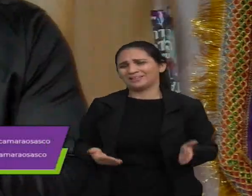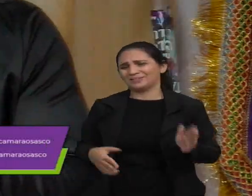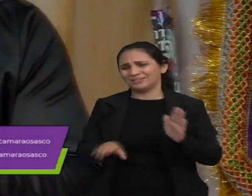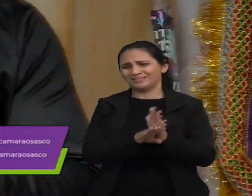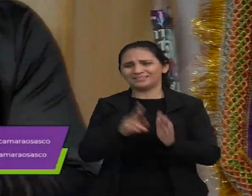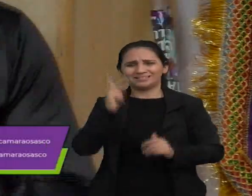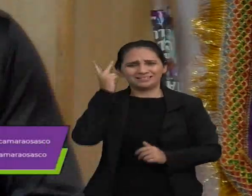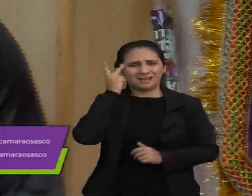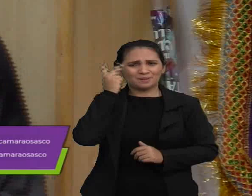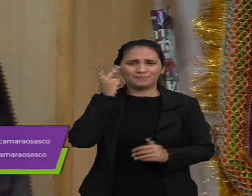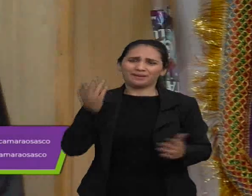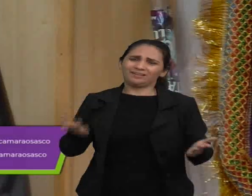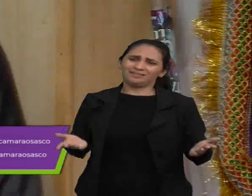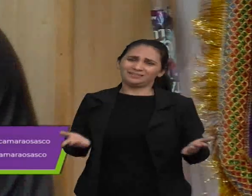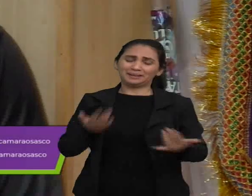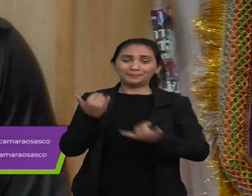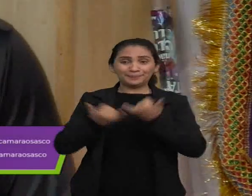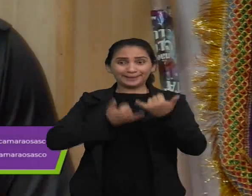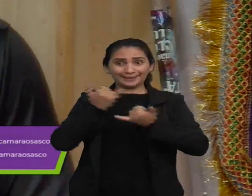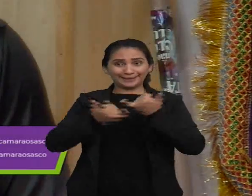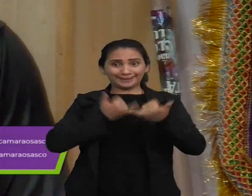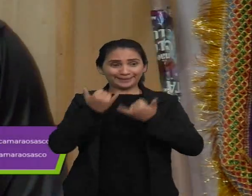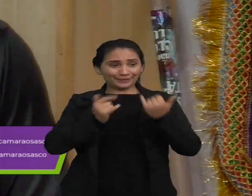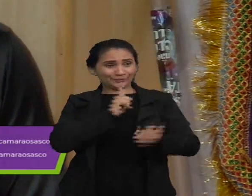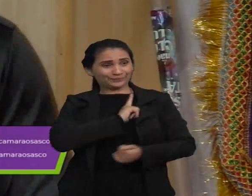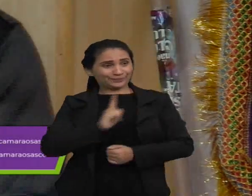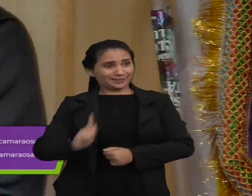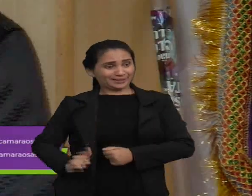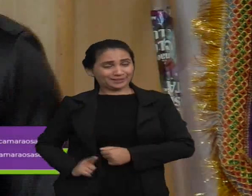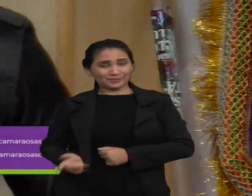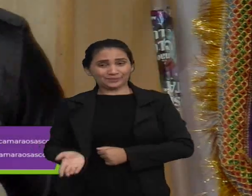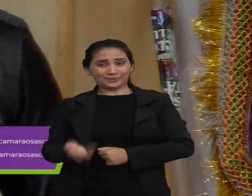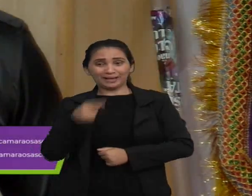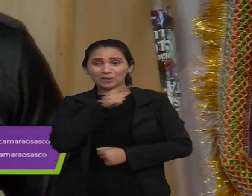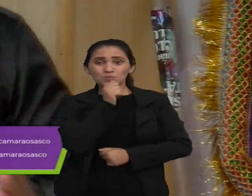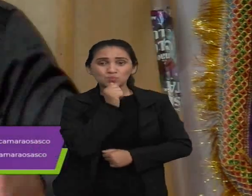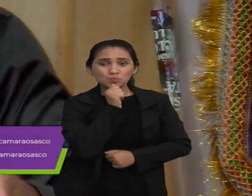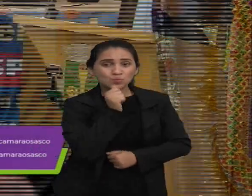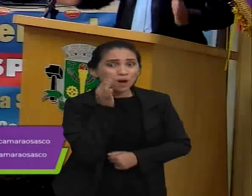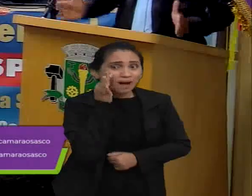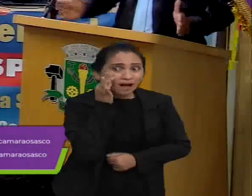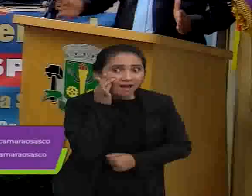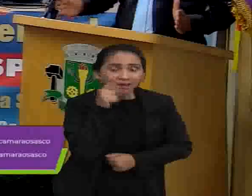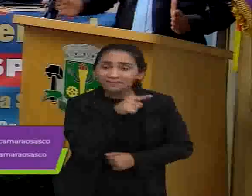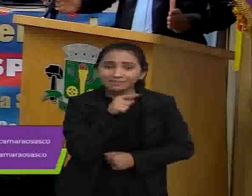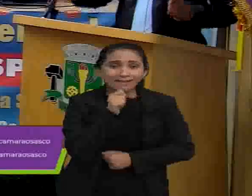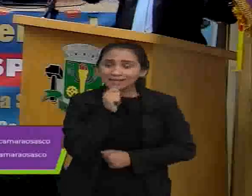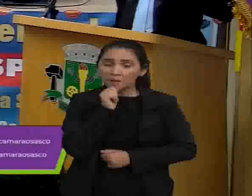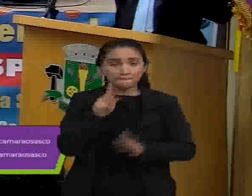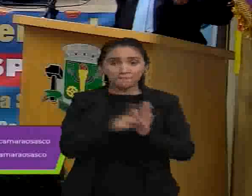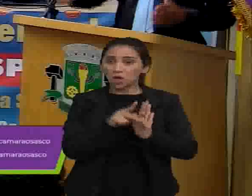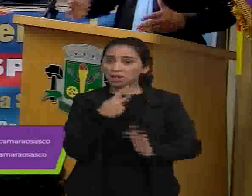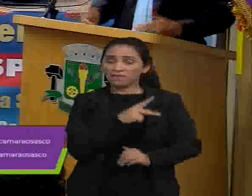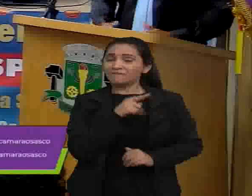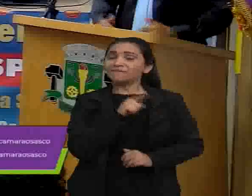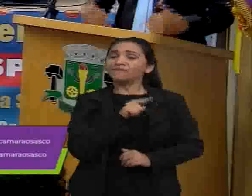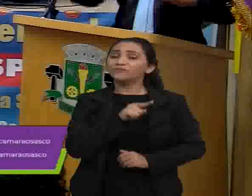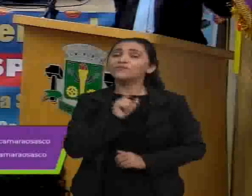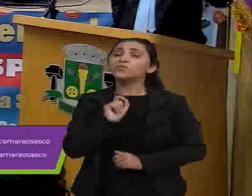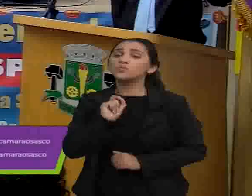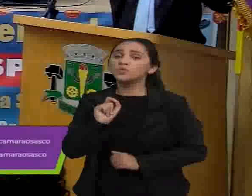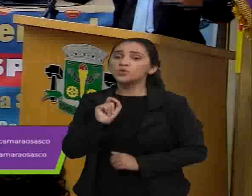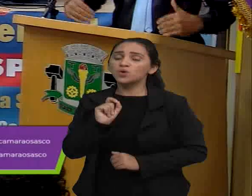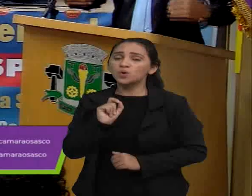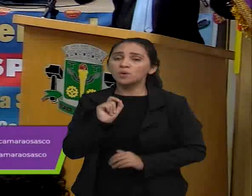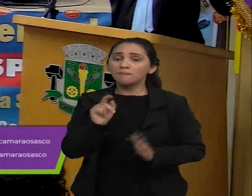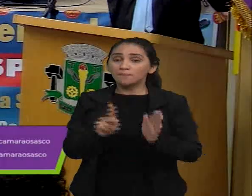Paulo e que ele brinca de ser governador porque não foi ele que entrou ali com méritos próprios quem deu o voto para ele lá foi